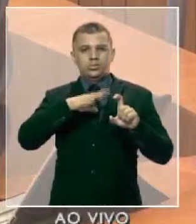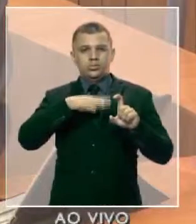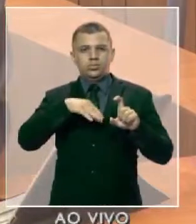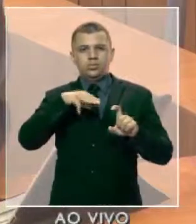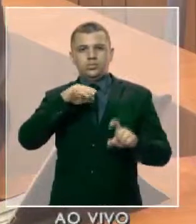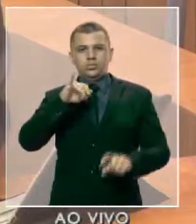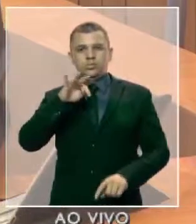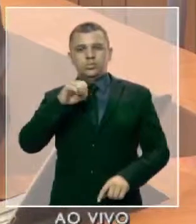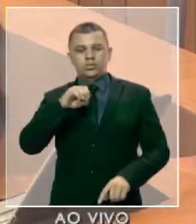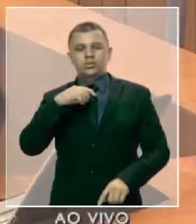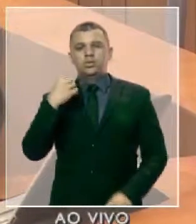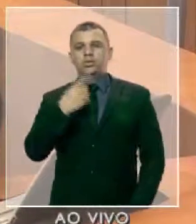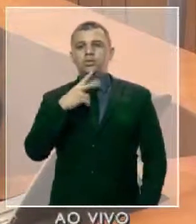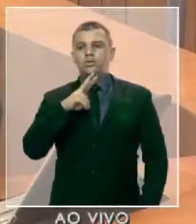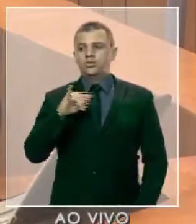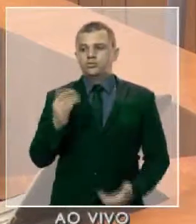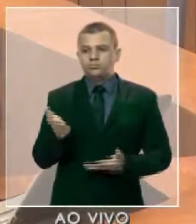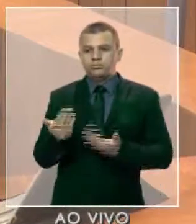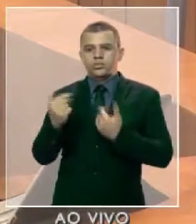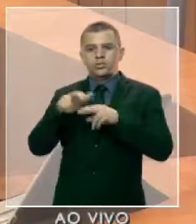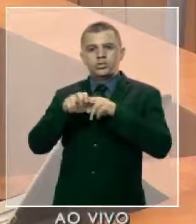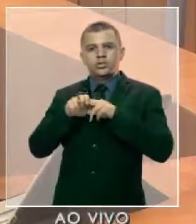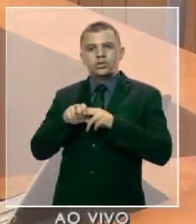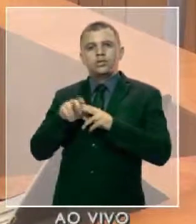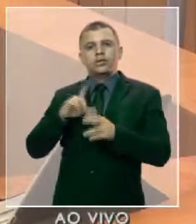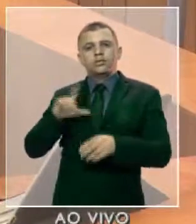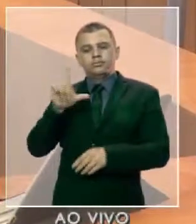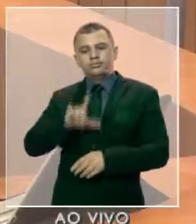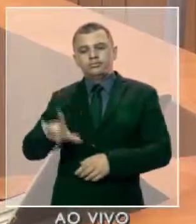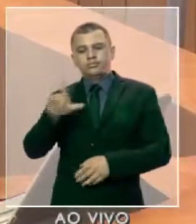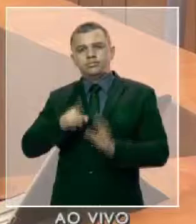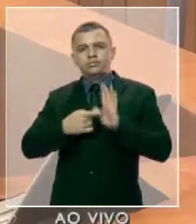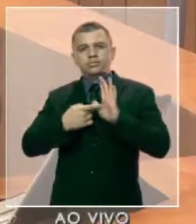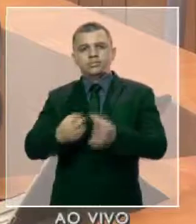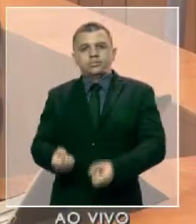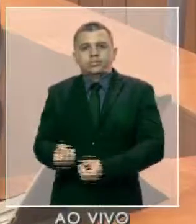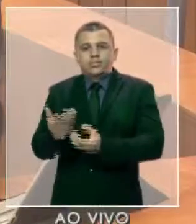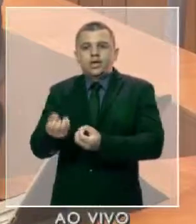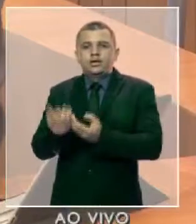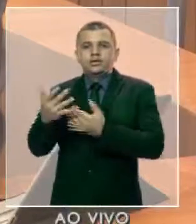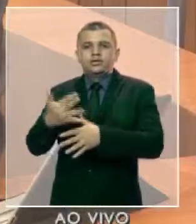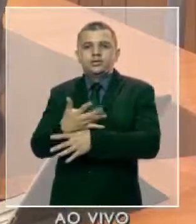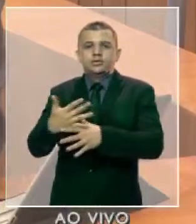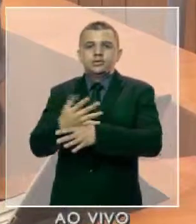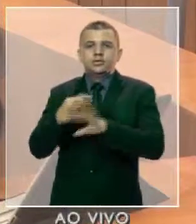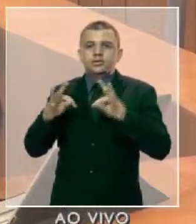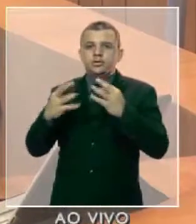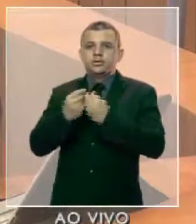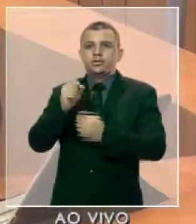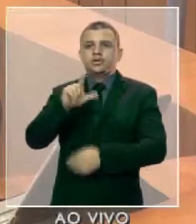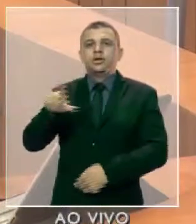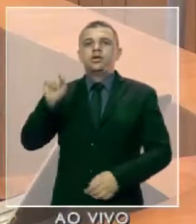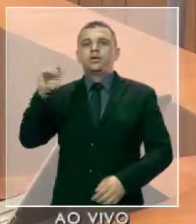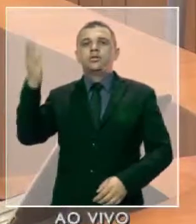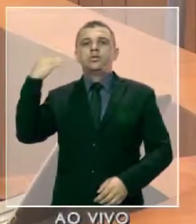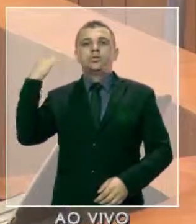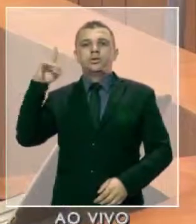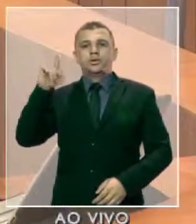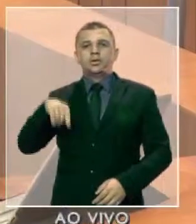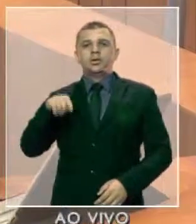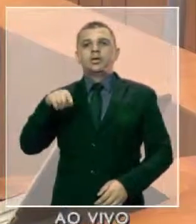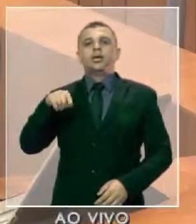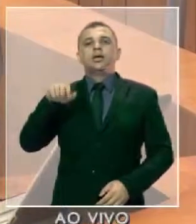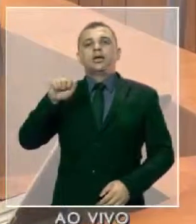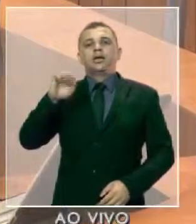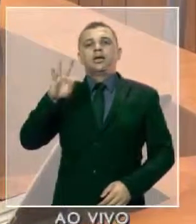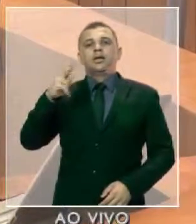de uma literatura que realmente dá efervescência desta cidade tão plena, que foi considerada Atenas brasileira, e essa reflexão